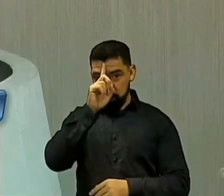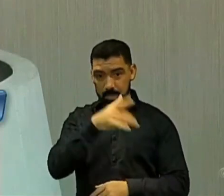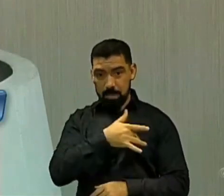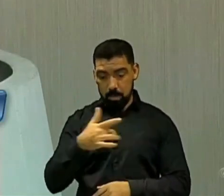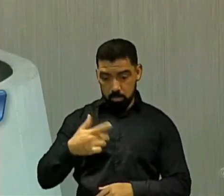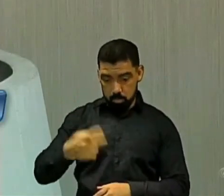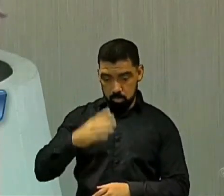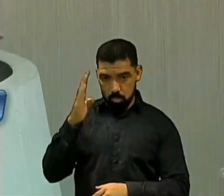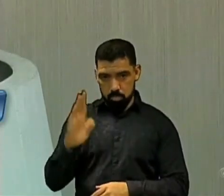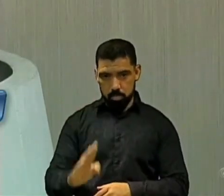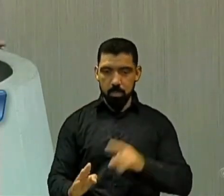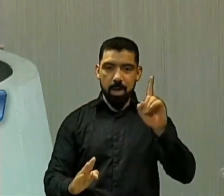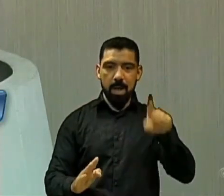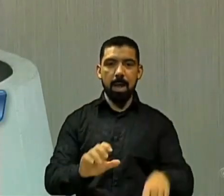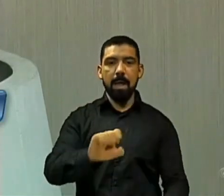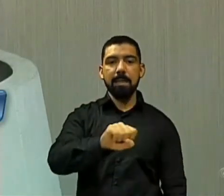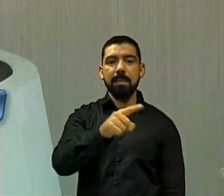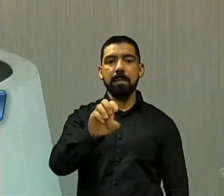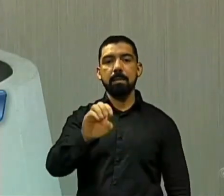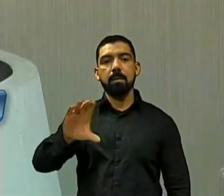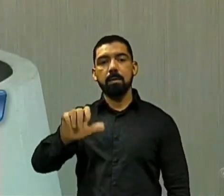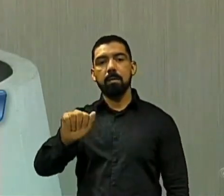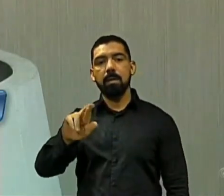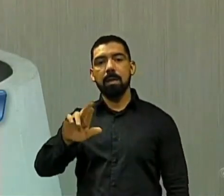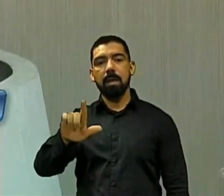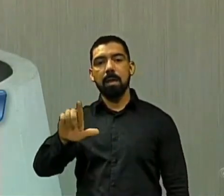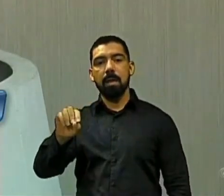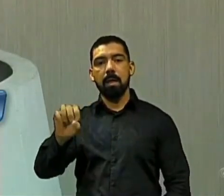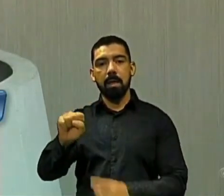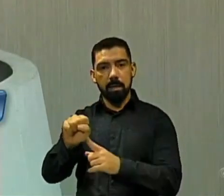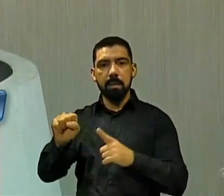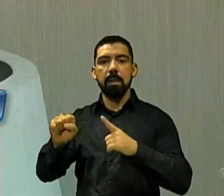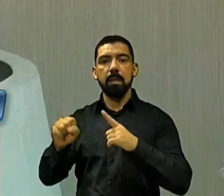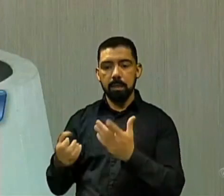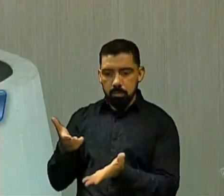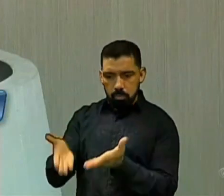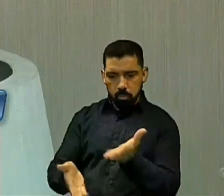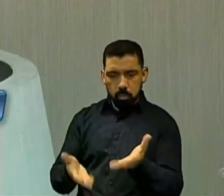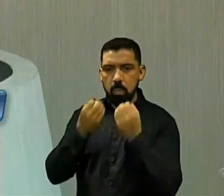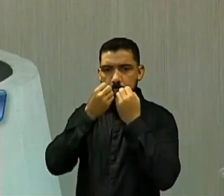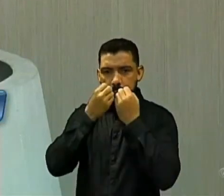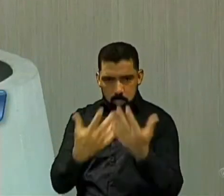Carlos, que prestava serviços de qualidade